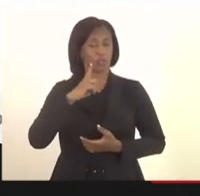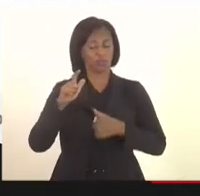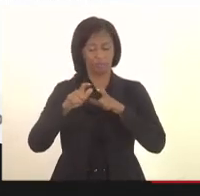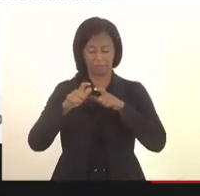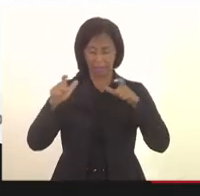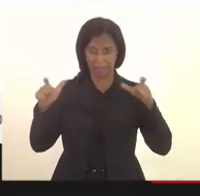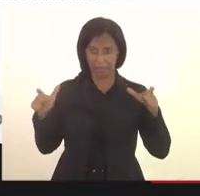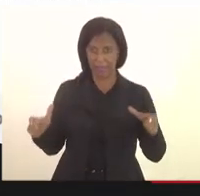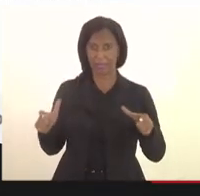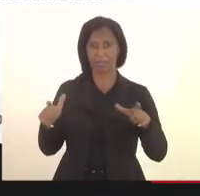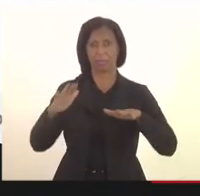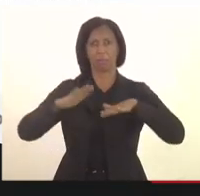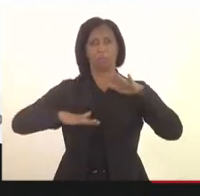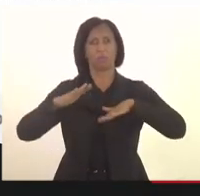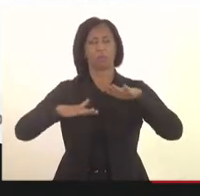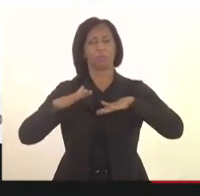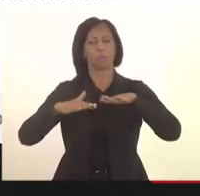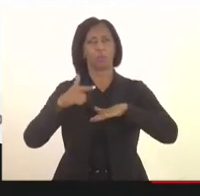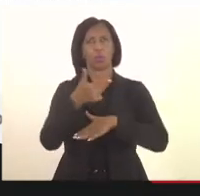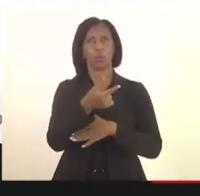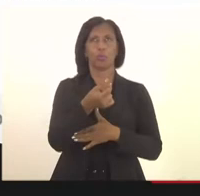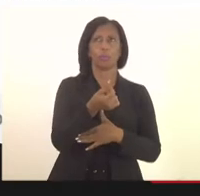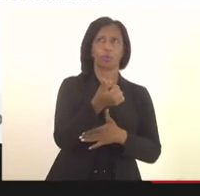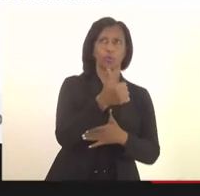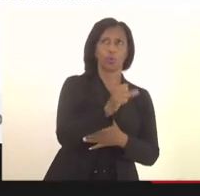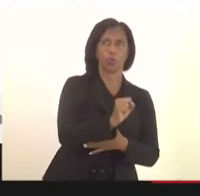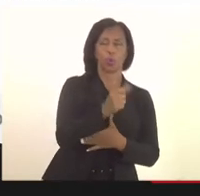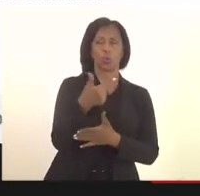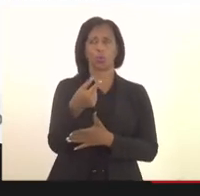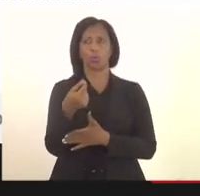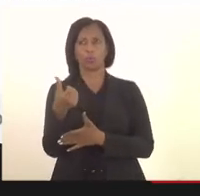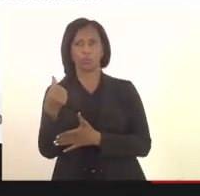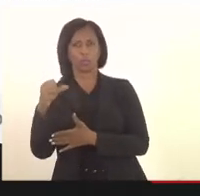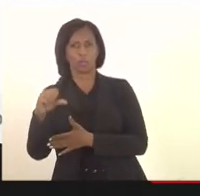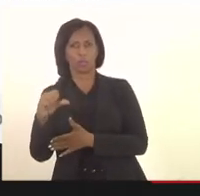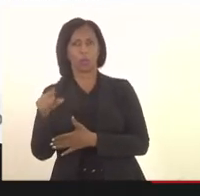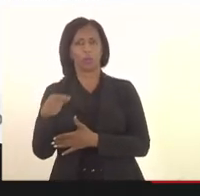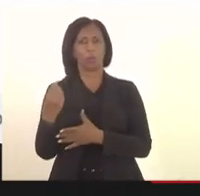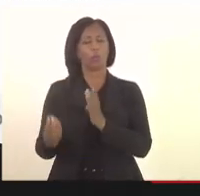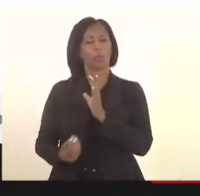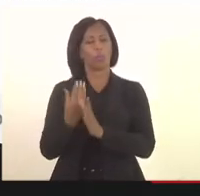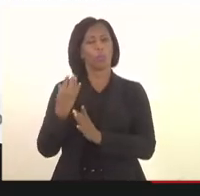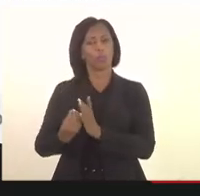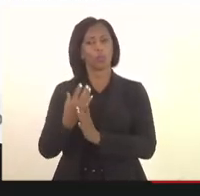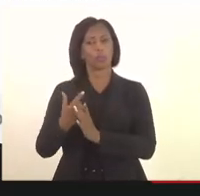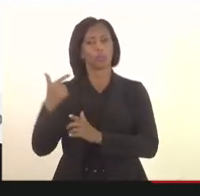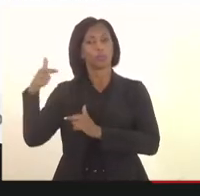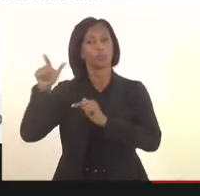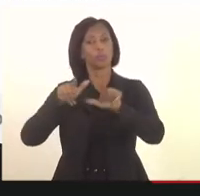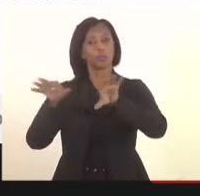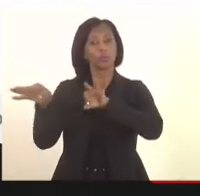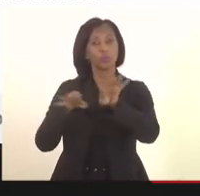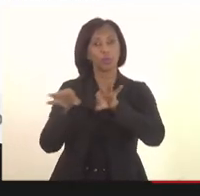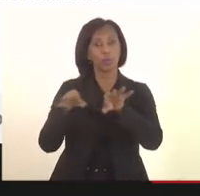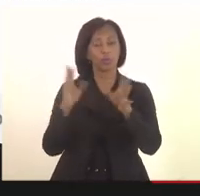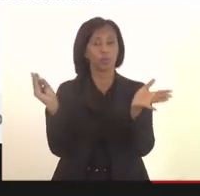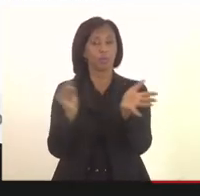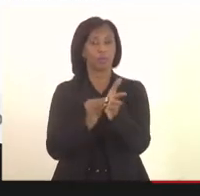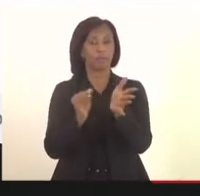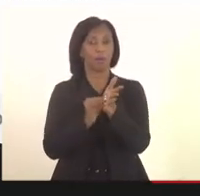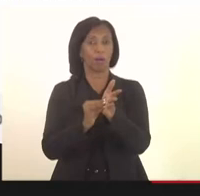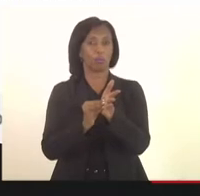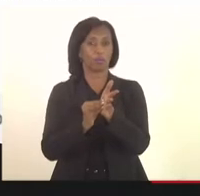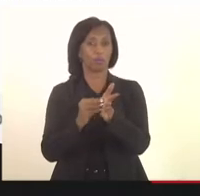ali ao longo dos anos de 2018 e 2019, principalmente por conta da produção grande de outros projetos que não estão localizados no Rio de